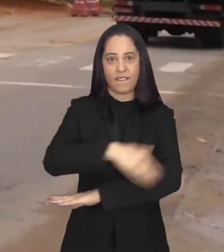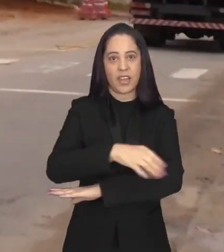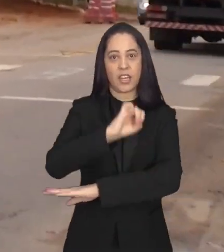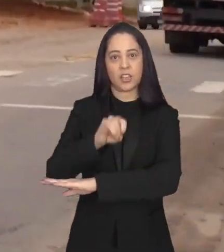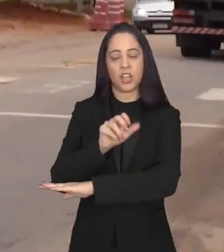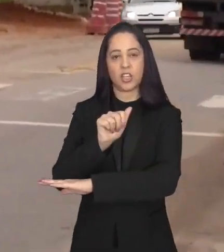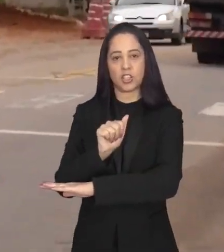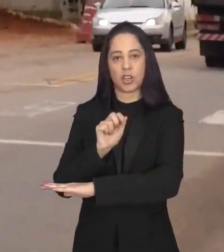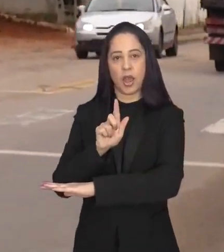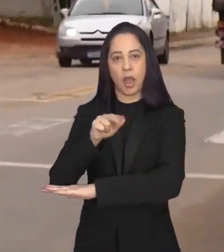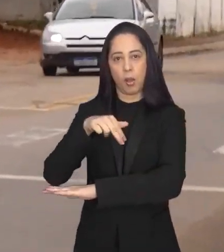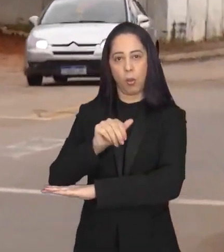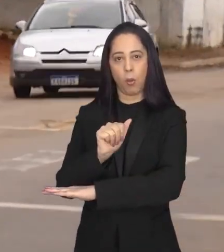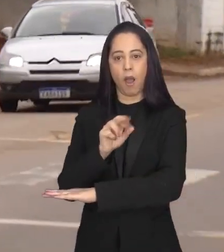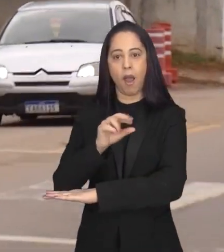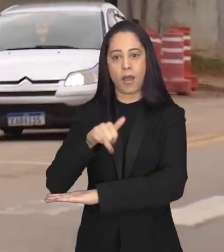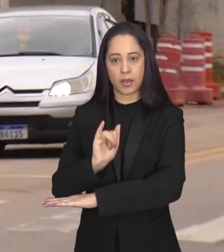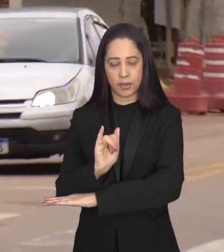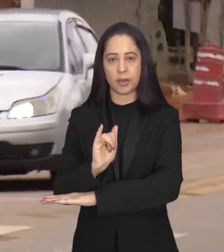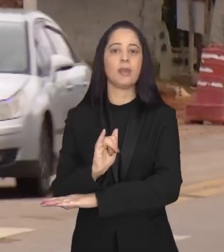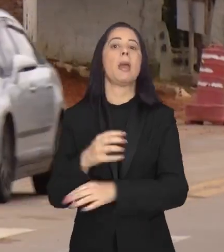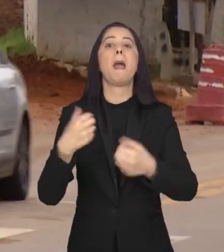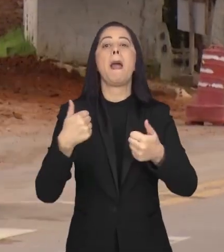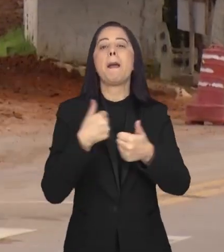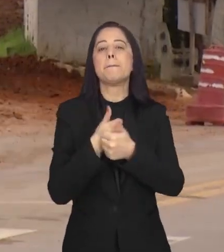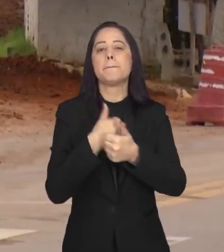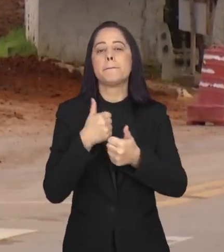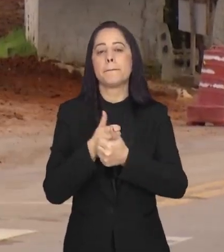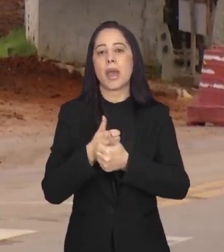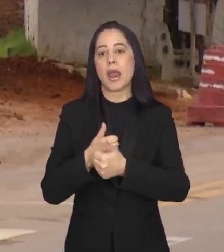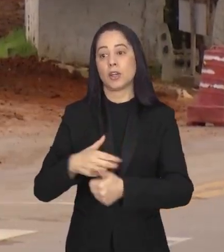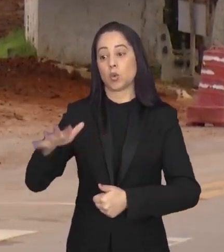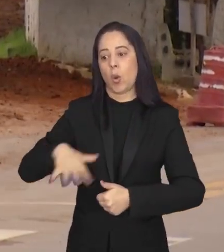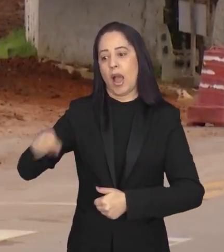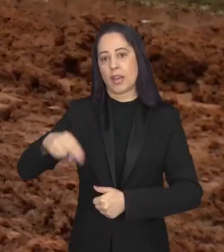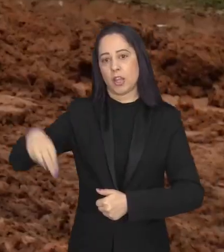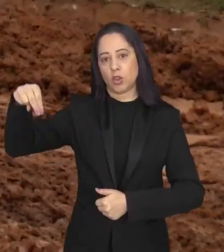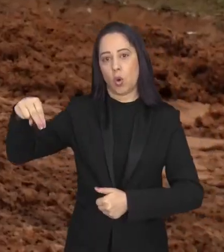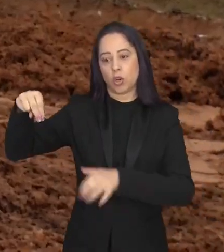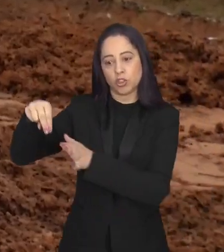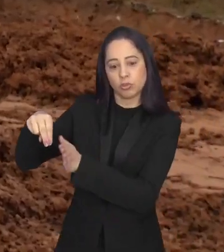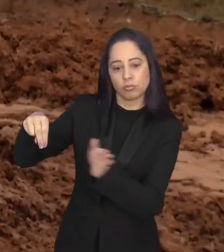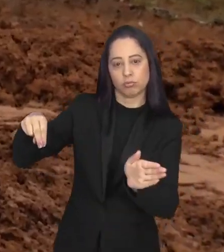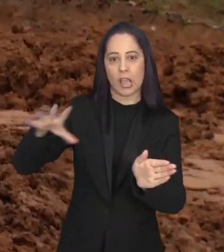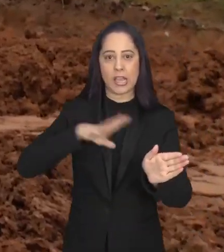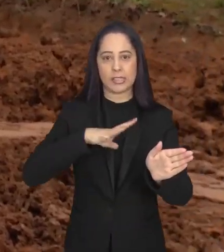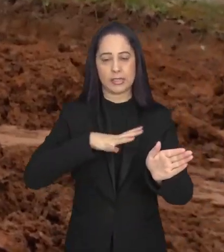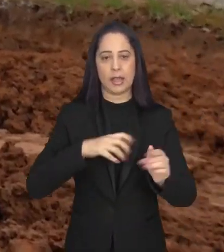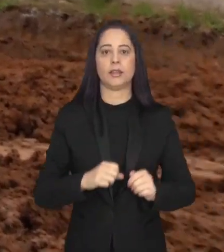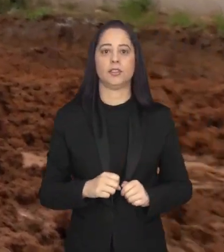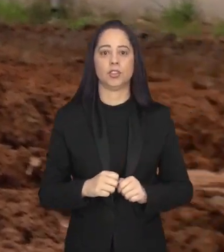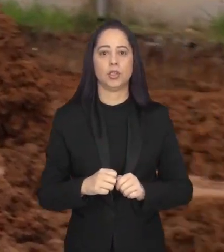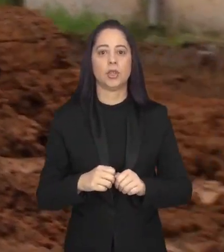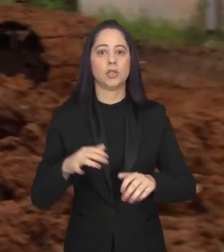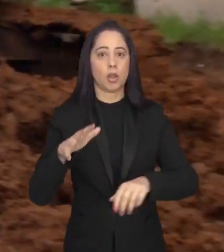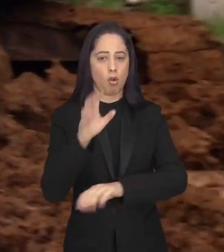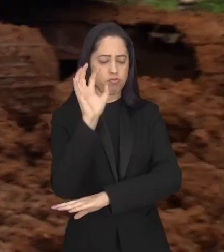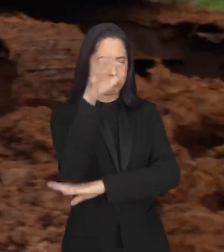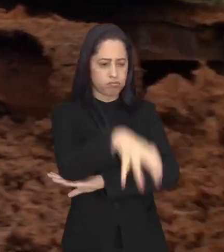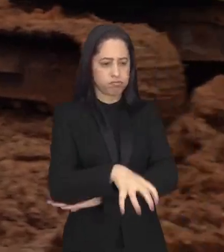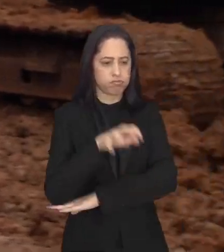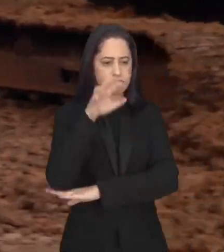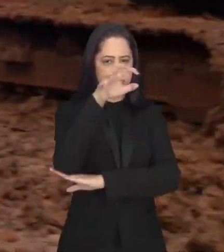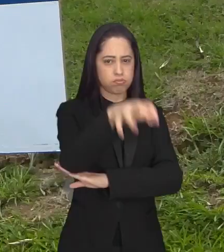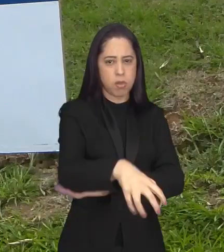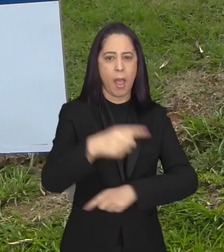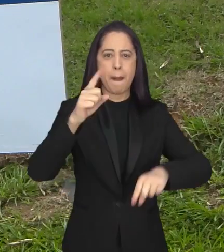pouco mais de 5 quilômetros, que vai ligar a região norte ao centro da cidade. E assim como acontece com o trabalho das equipes e de